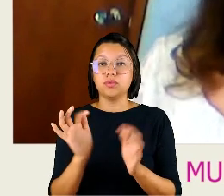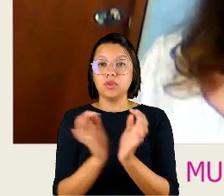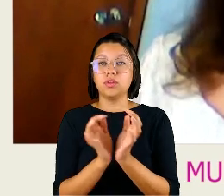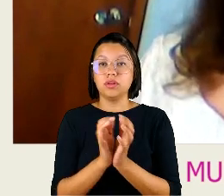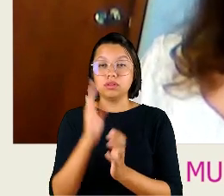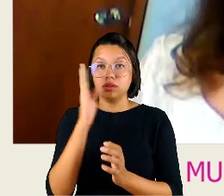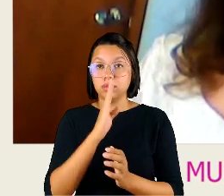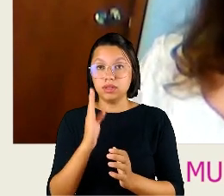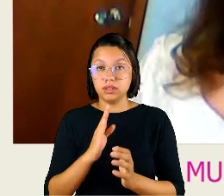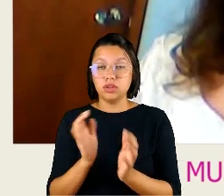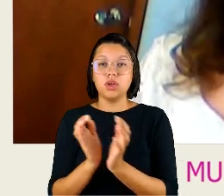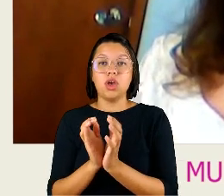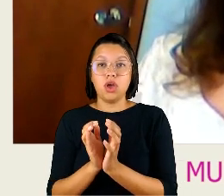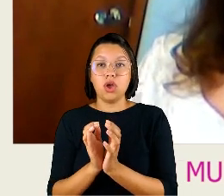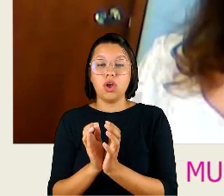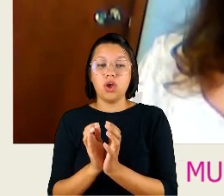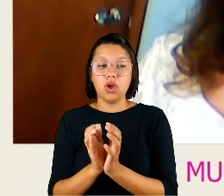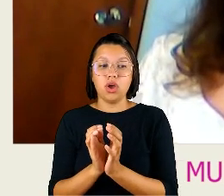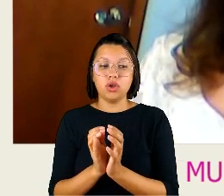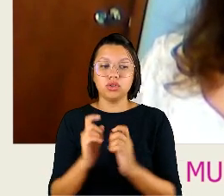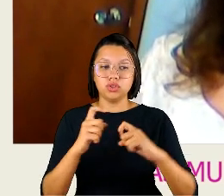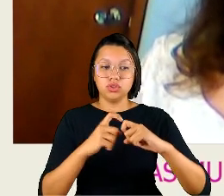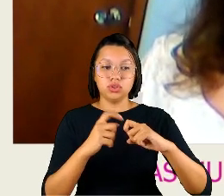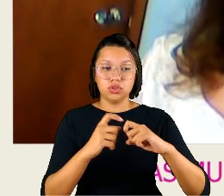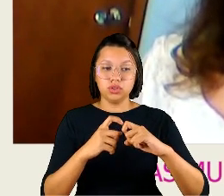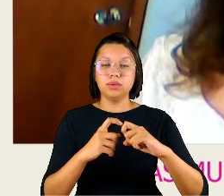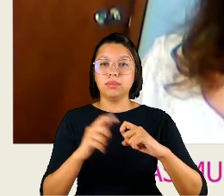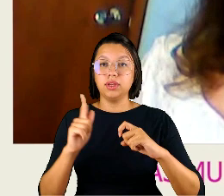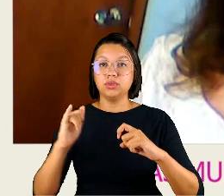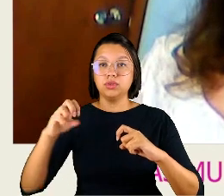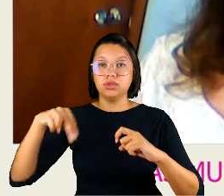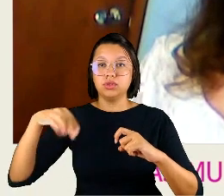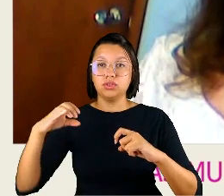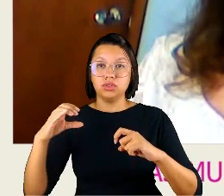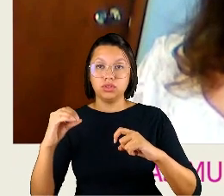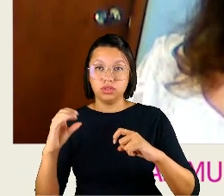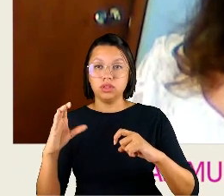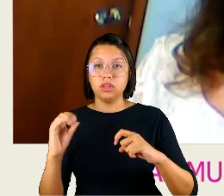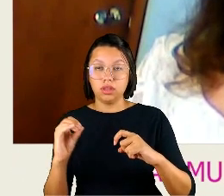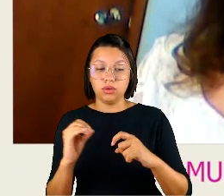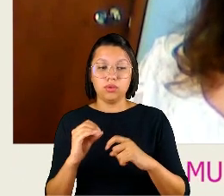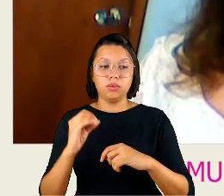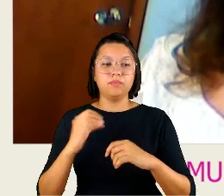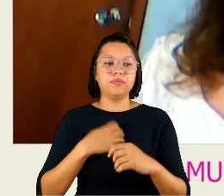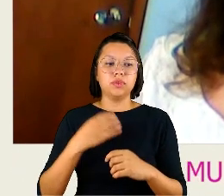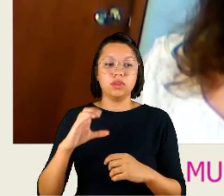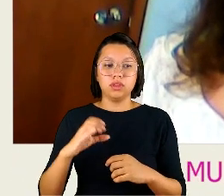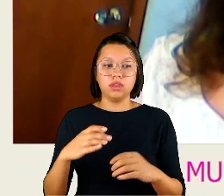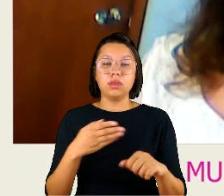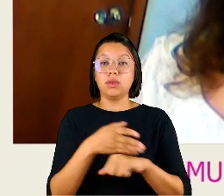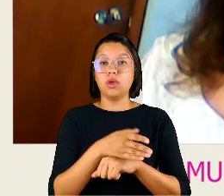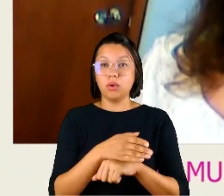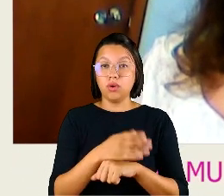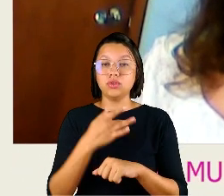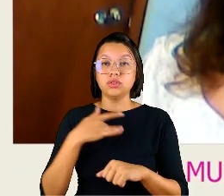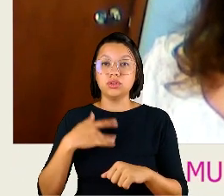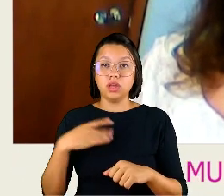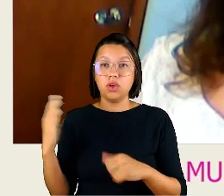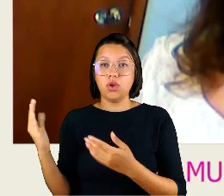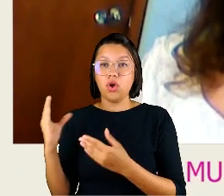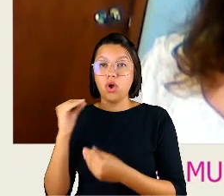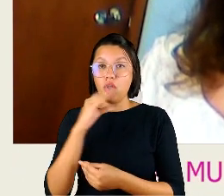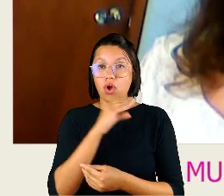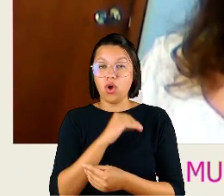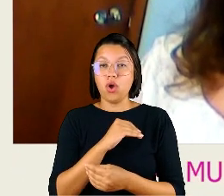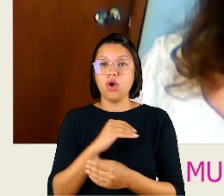de Ginecologia e Obstetrícia. Membro da Comissão Científica do Programa de Saúde do Adolescente da Secretaria de Saúde do Estado